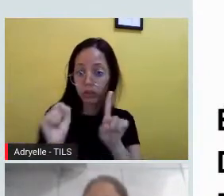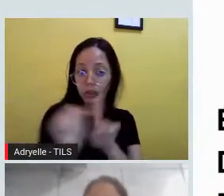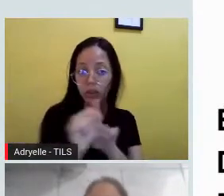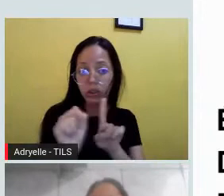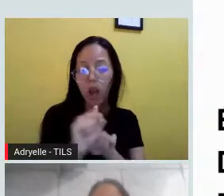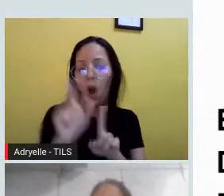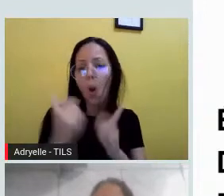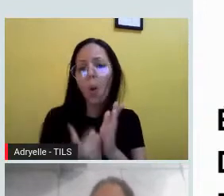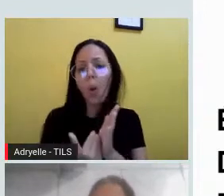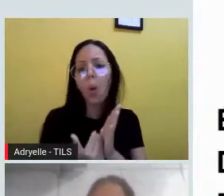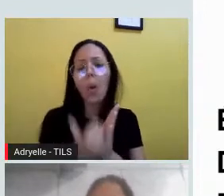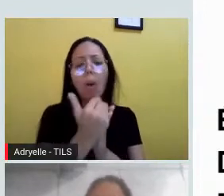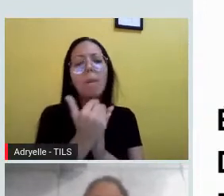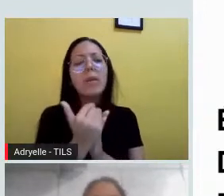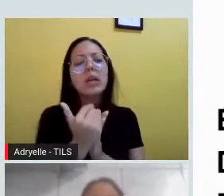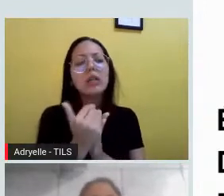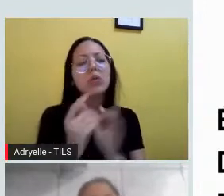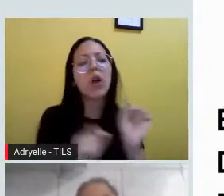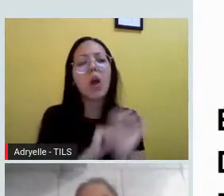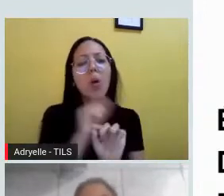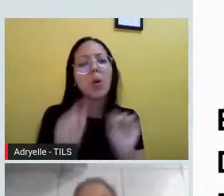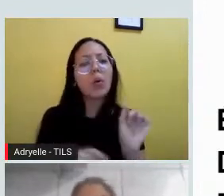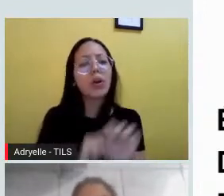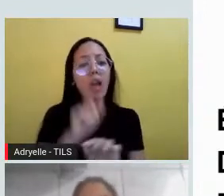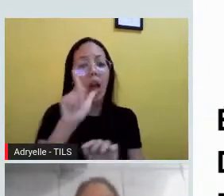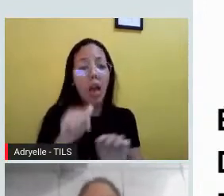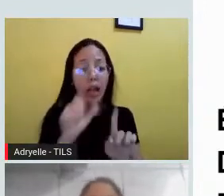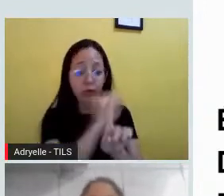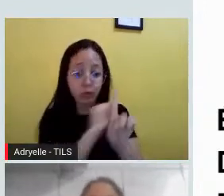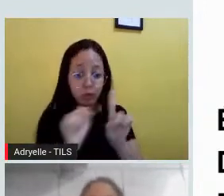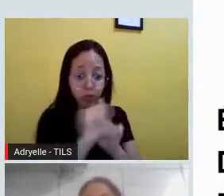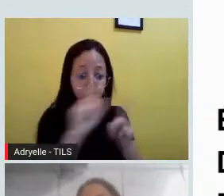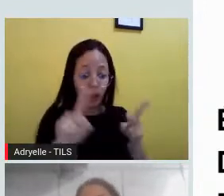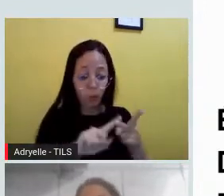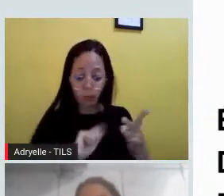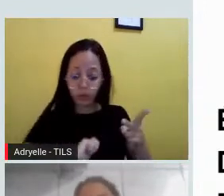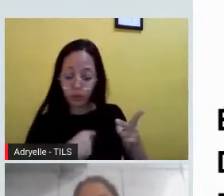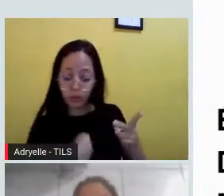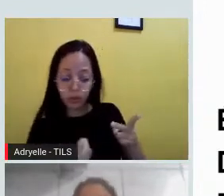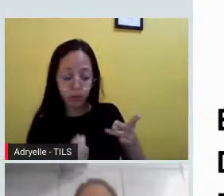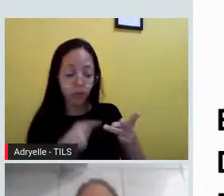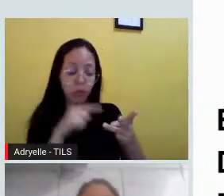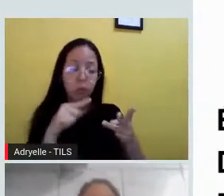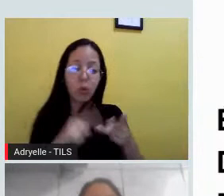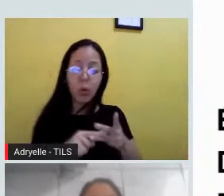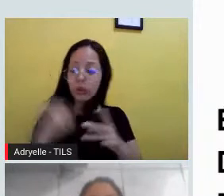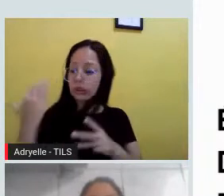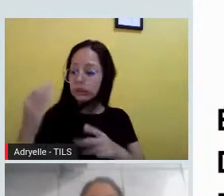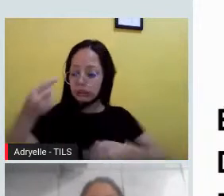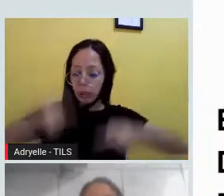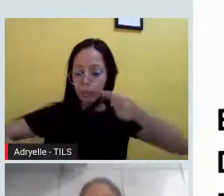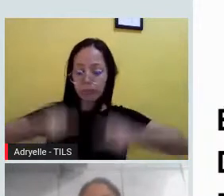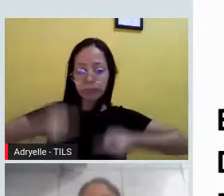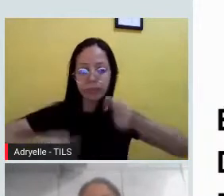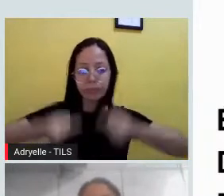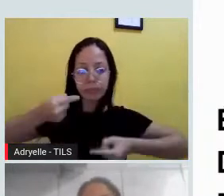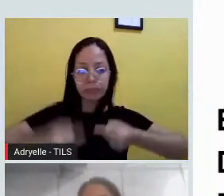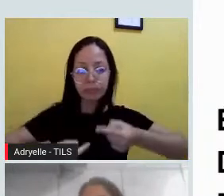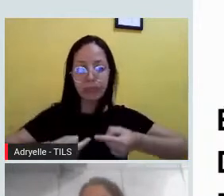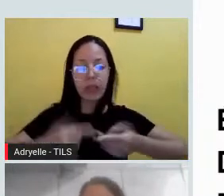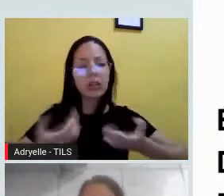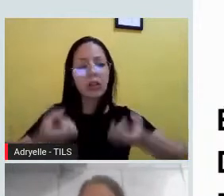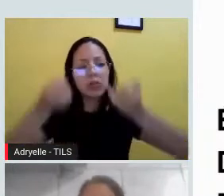desse curso é a sociologia, a antropologia e a ciência política. Então, quando a gente fala